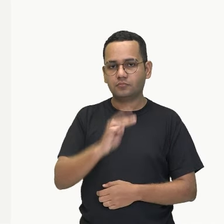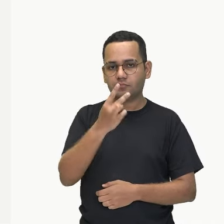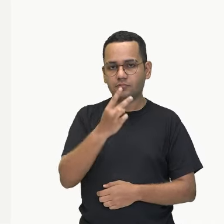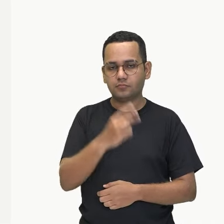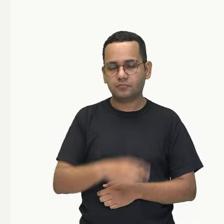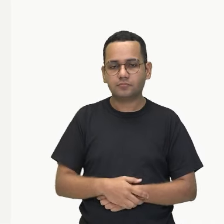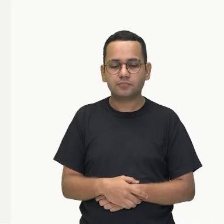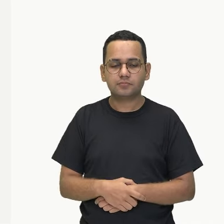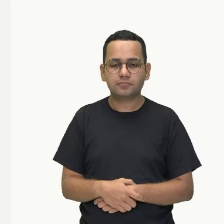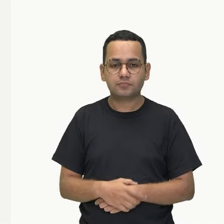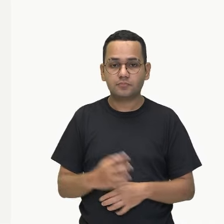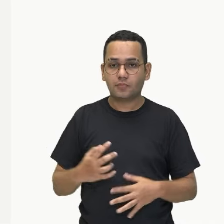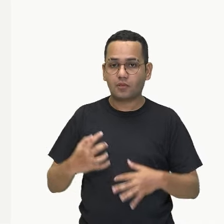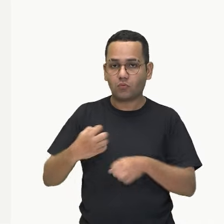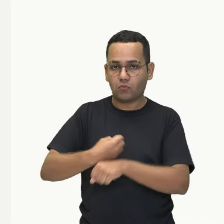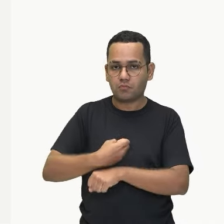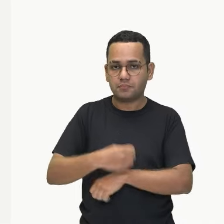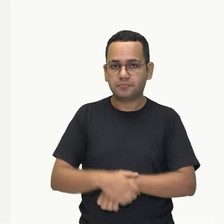Ó,